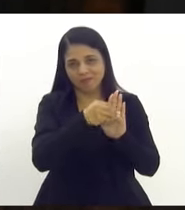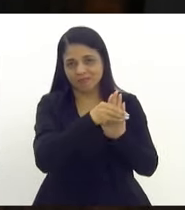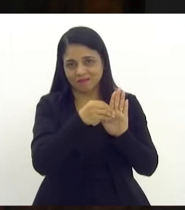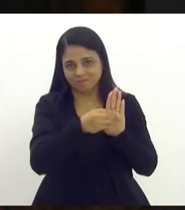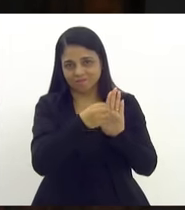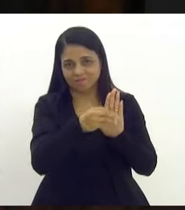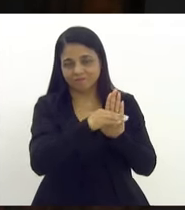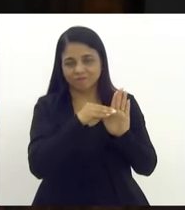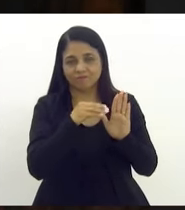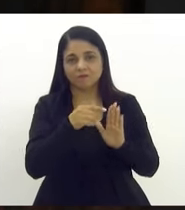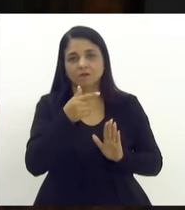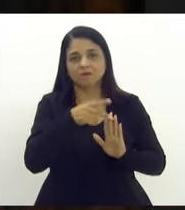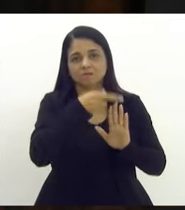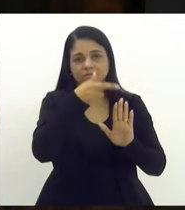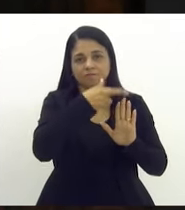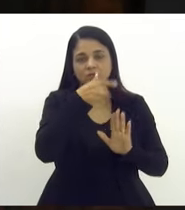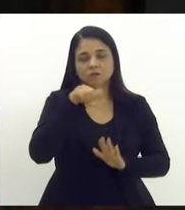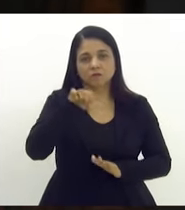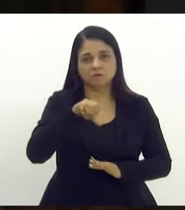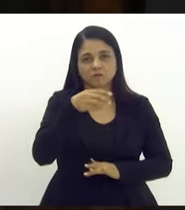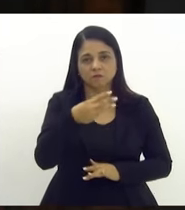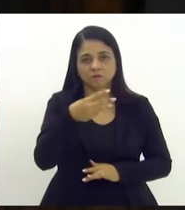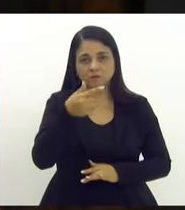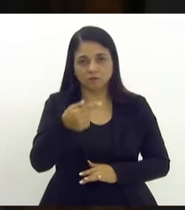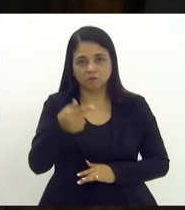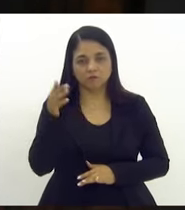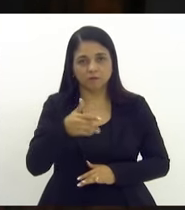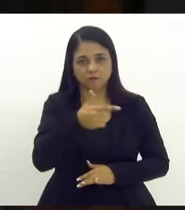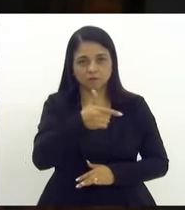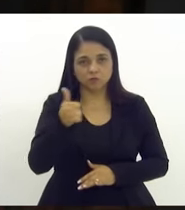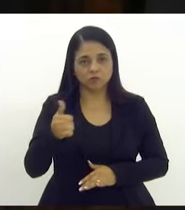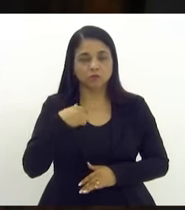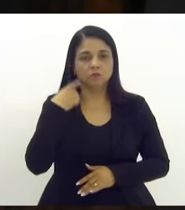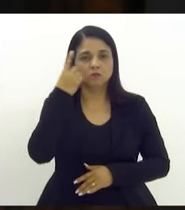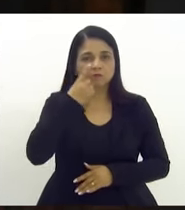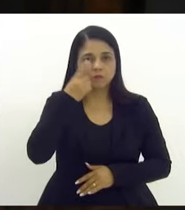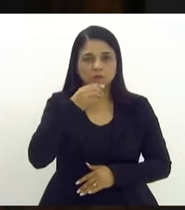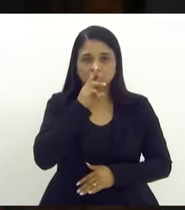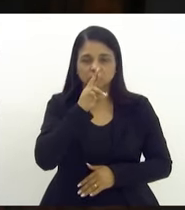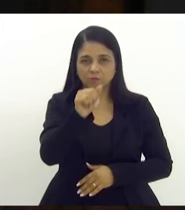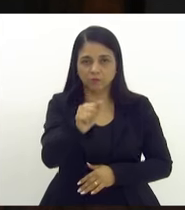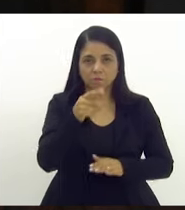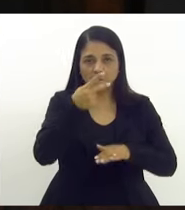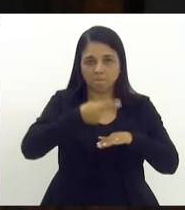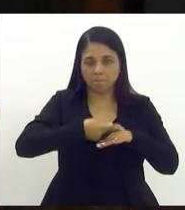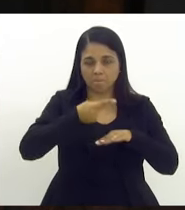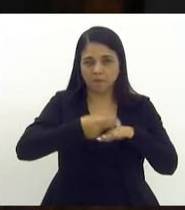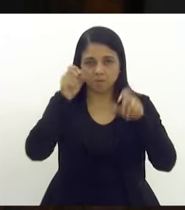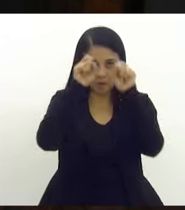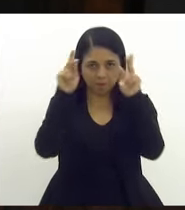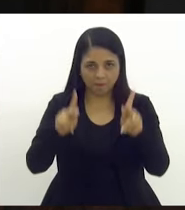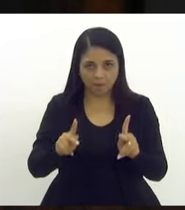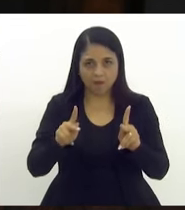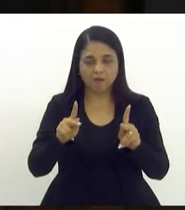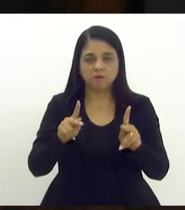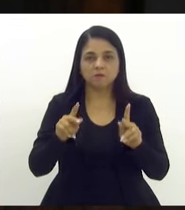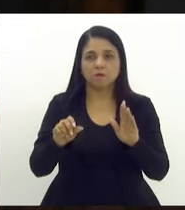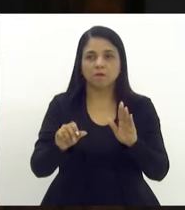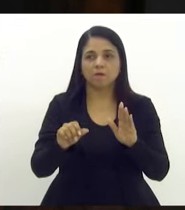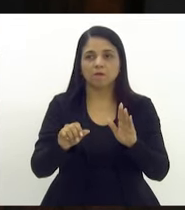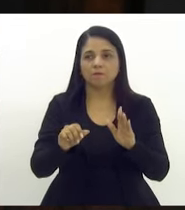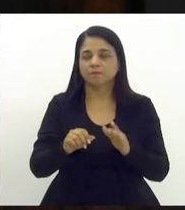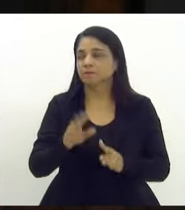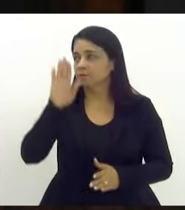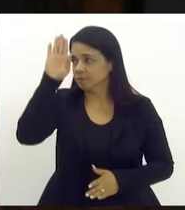Então, projeto de resolução 932, de 21, de autoria do deputado Rodrigo Amorim, concede prêmio Construtor da Paz ao primeiro batalhão...